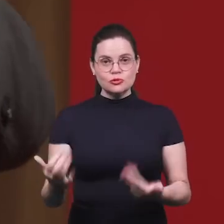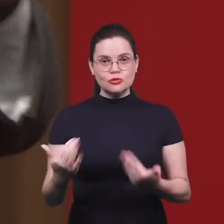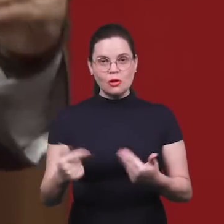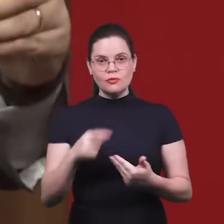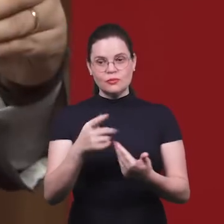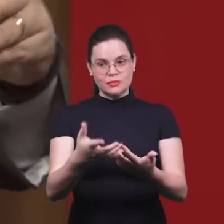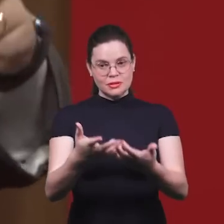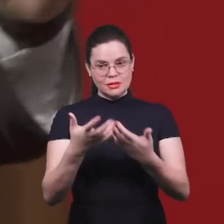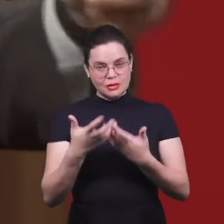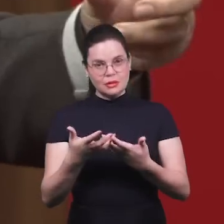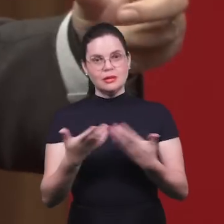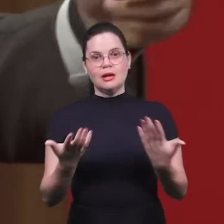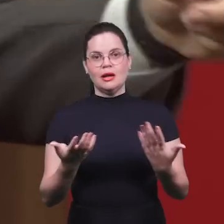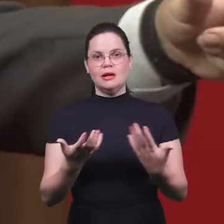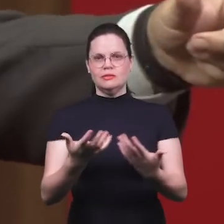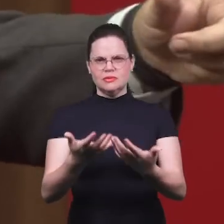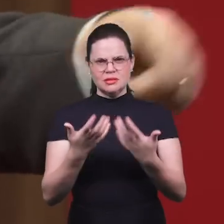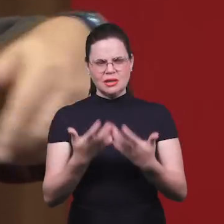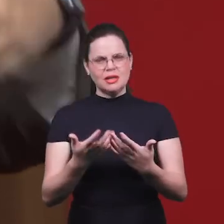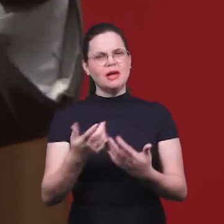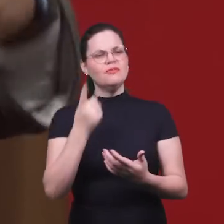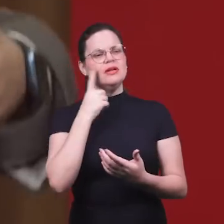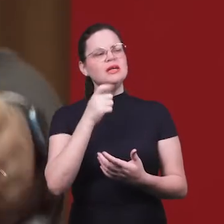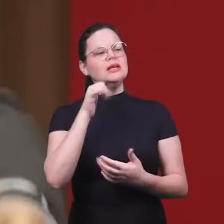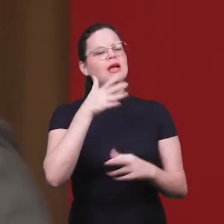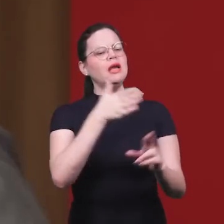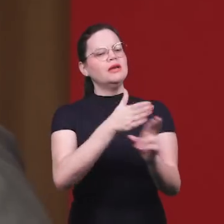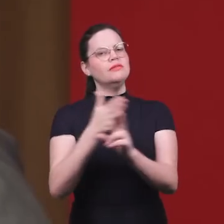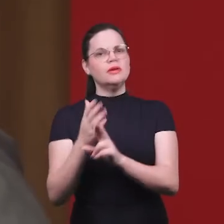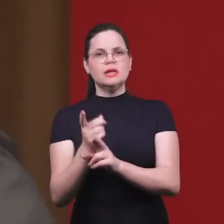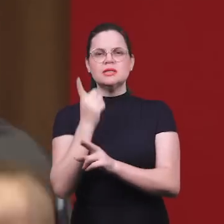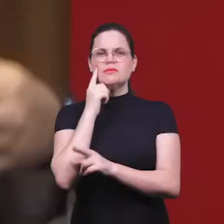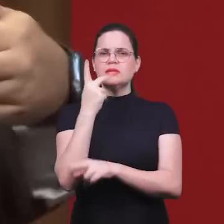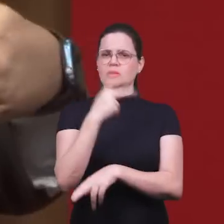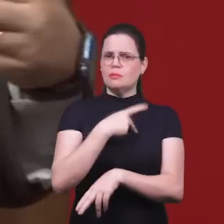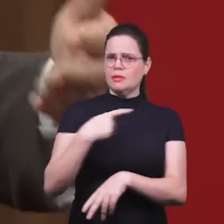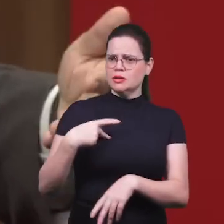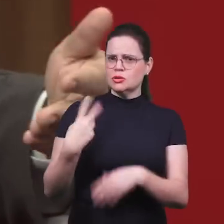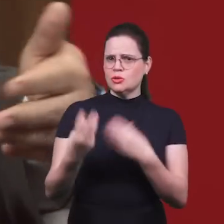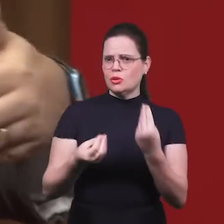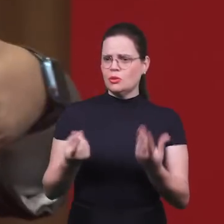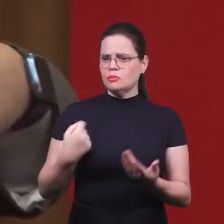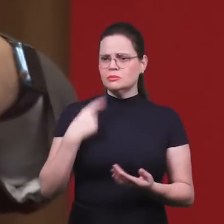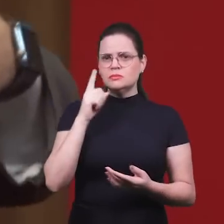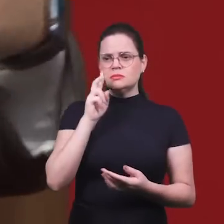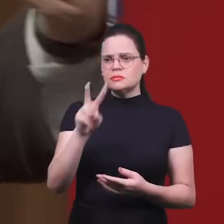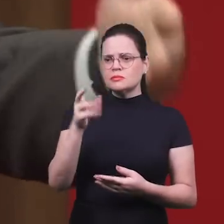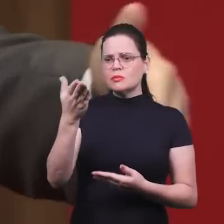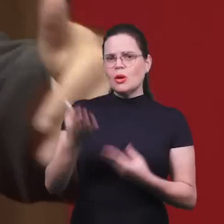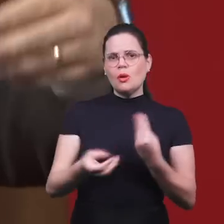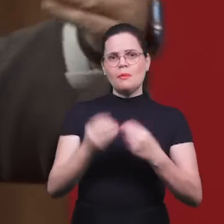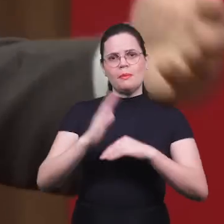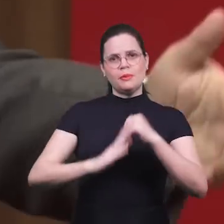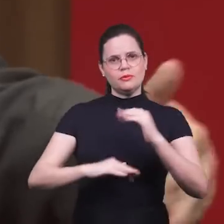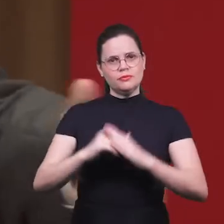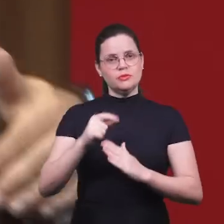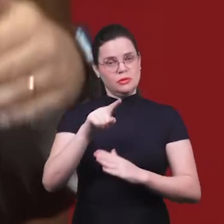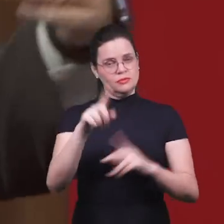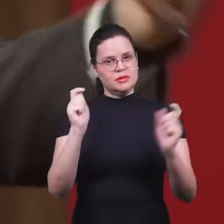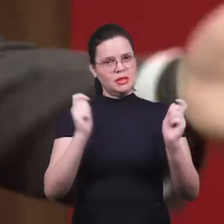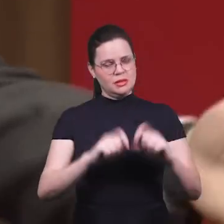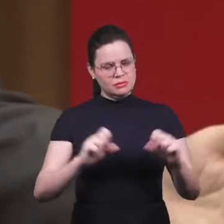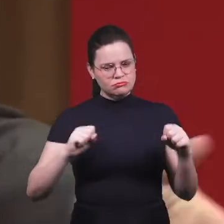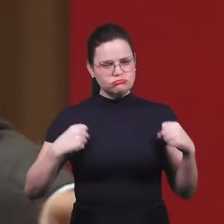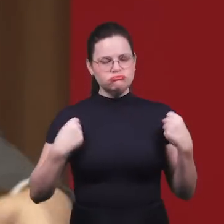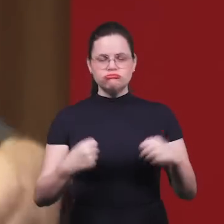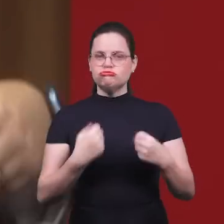está buscando alguém, busque o seu pastor mesmo, os pastores, porque ali é uma boa inspiração de você estudar, se dedicar,